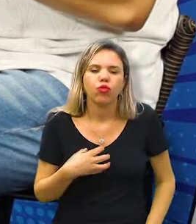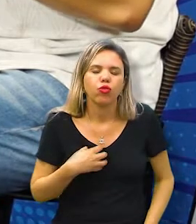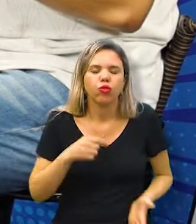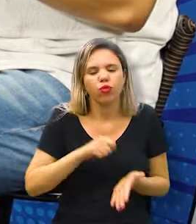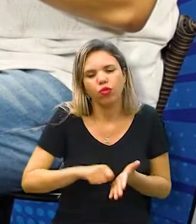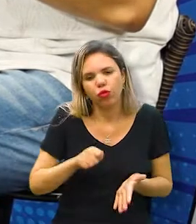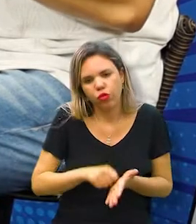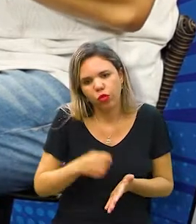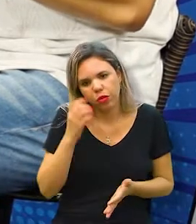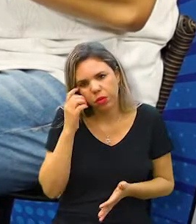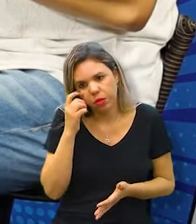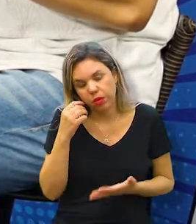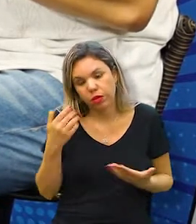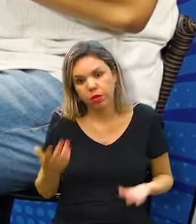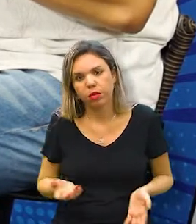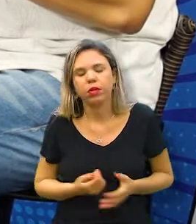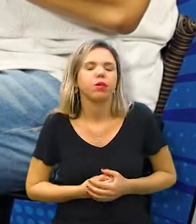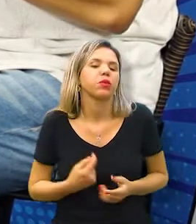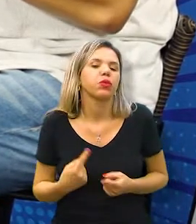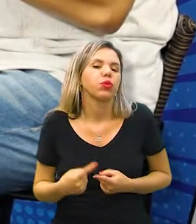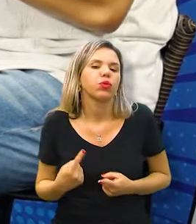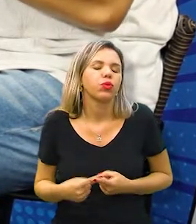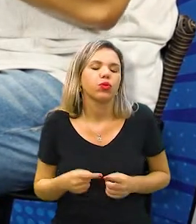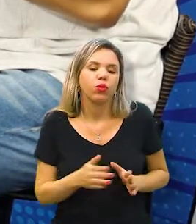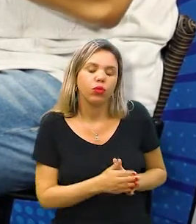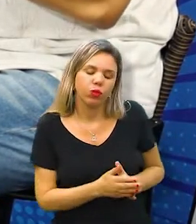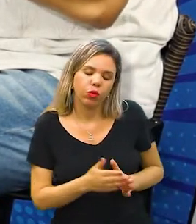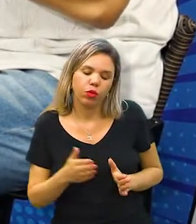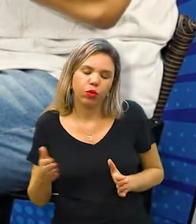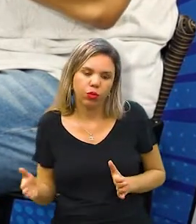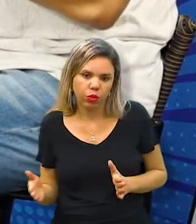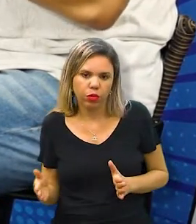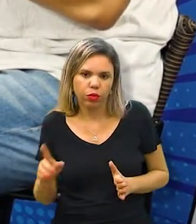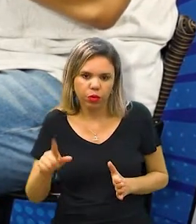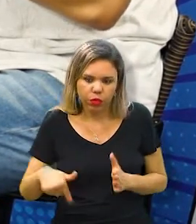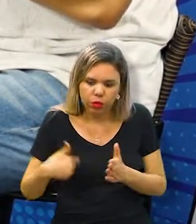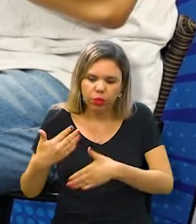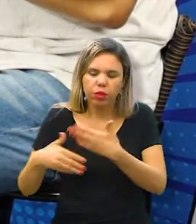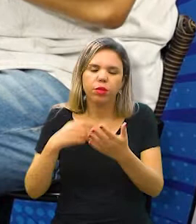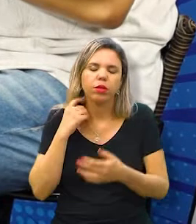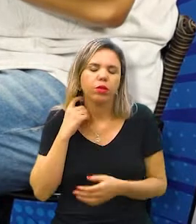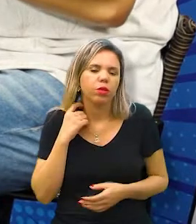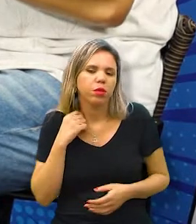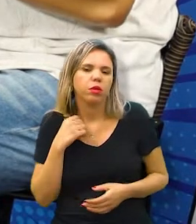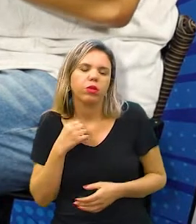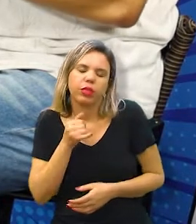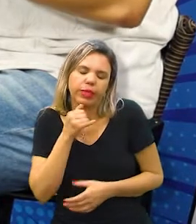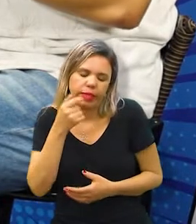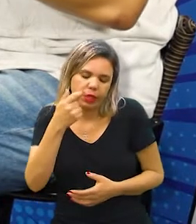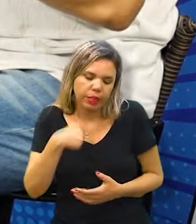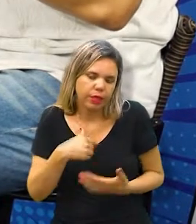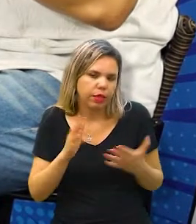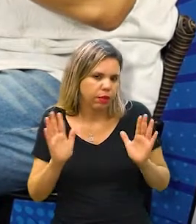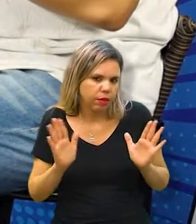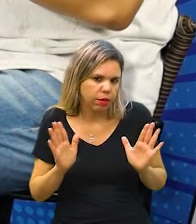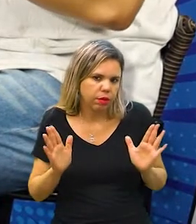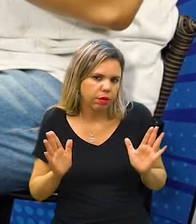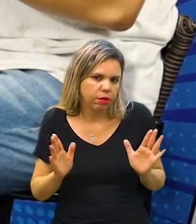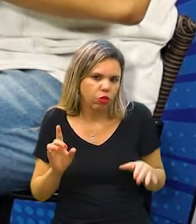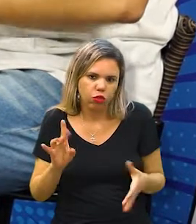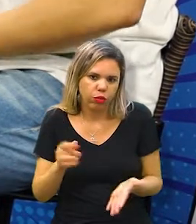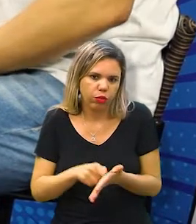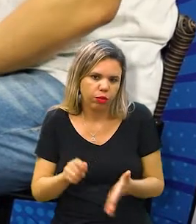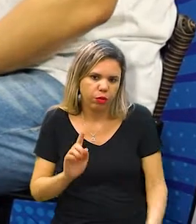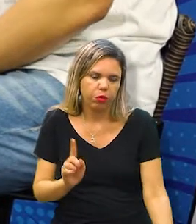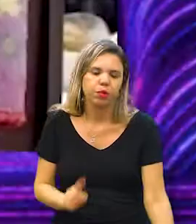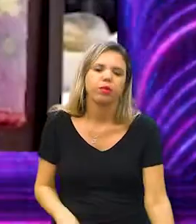Na forma de escrever, né? Porque durante esse processo, eu pelo menos, eu não